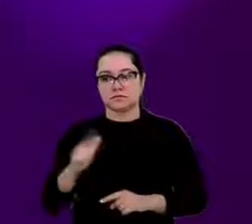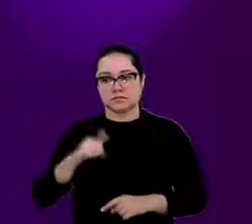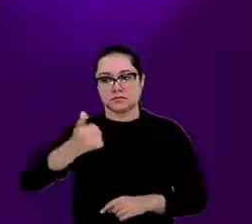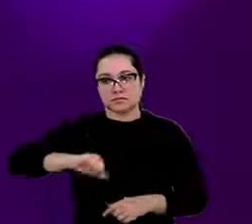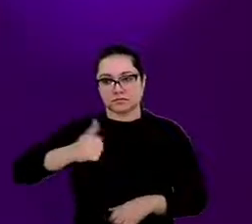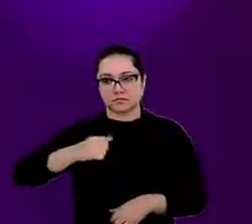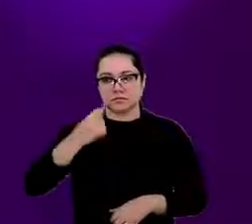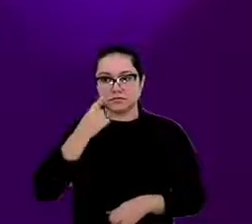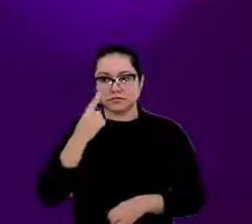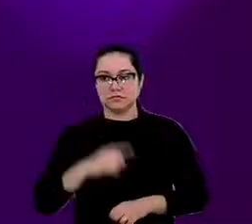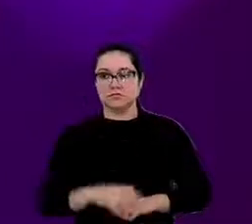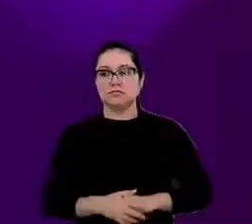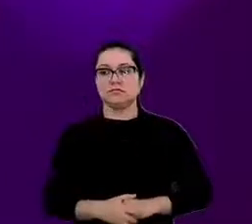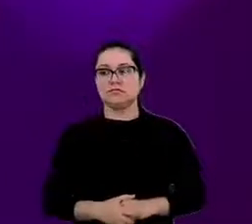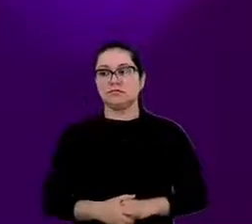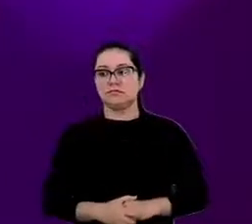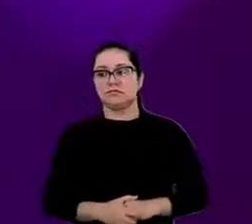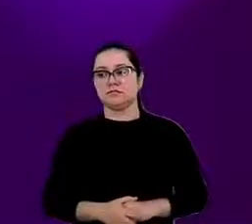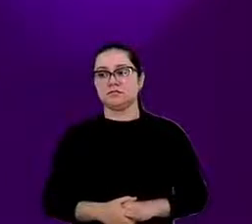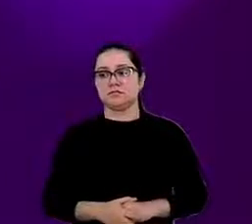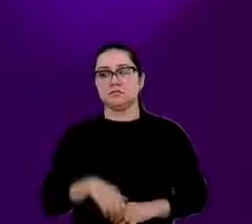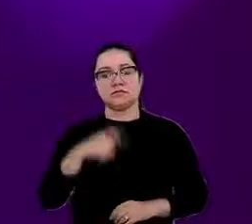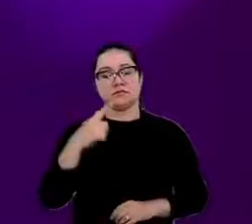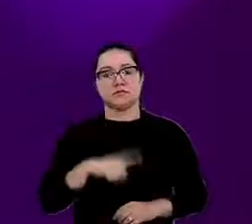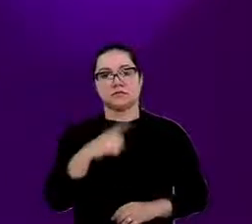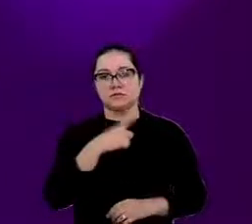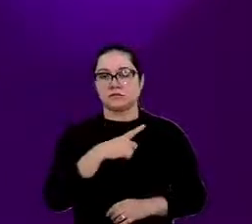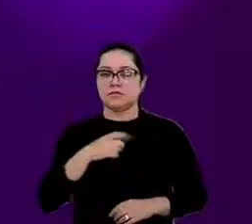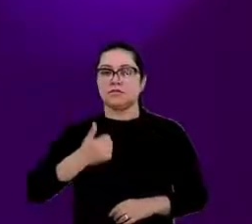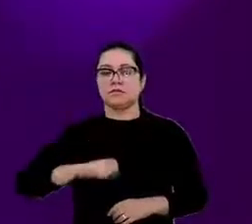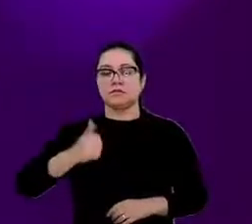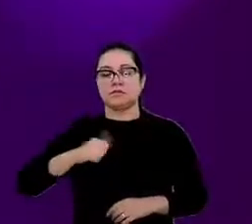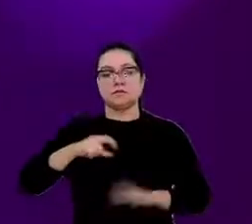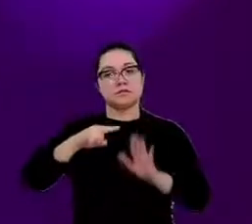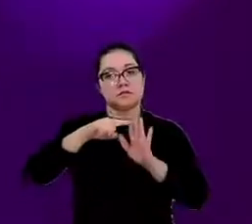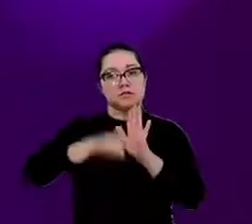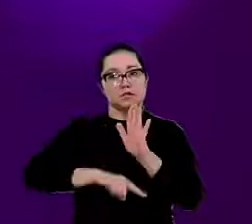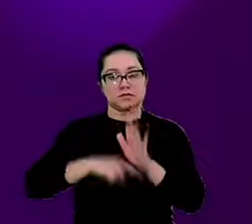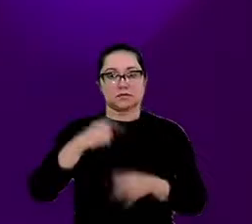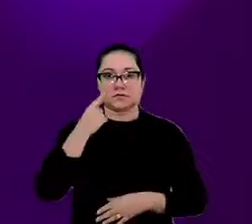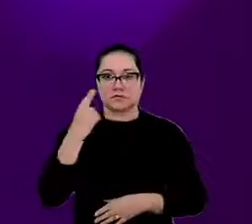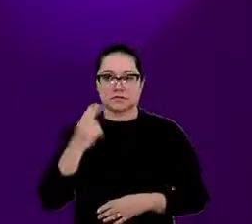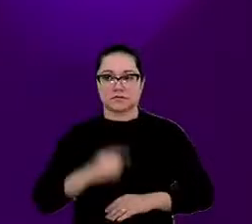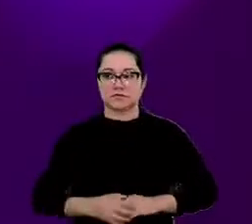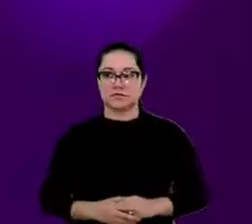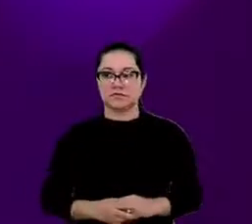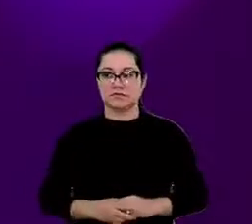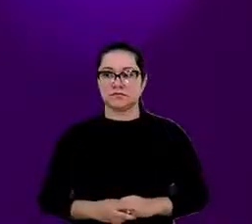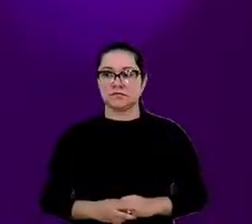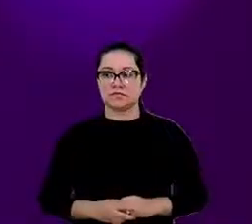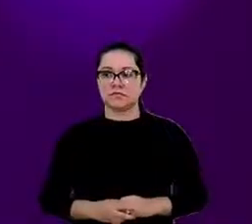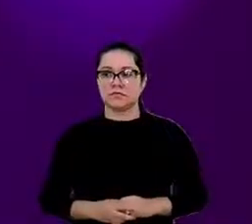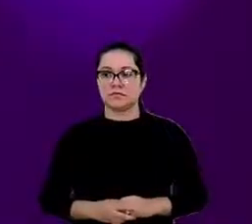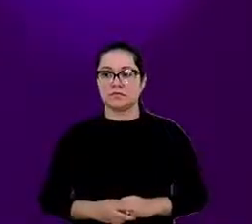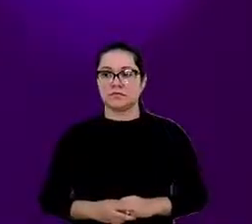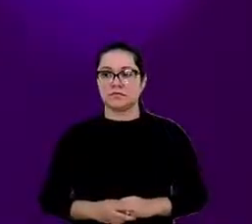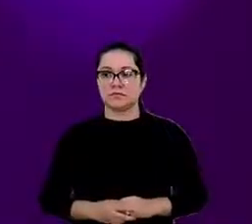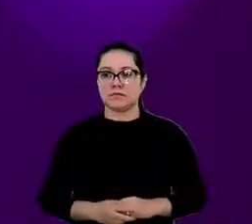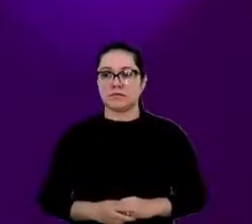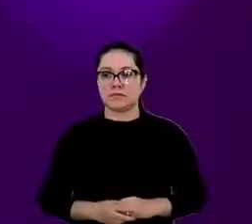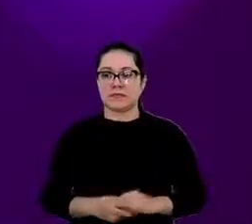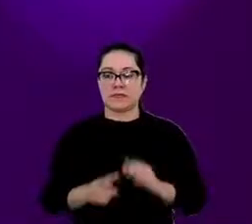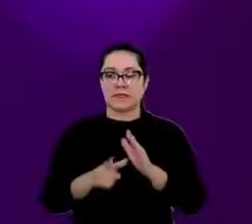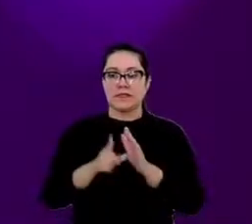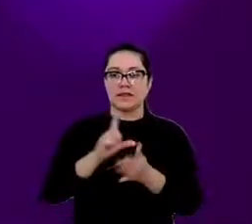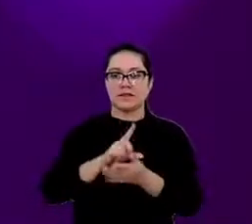guia através do ramo marginal, novamente uma avaliação negativa para a isquemia miocárdica. Na descendente anterior, nesse